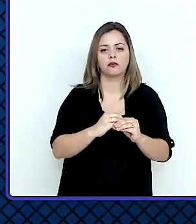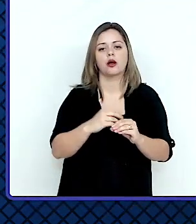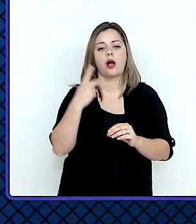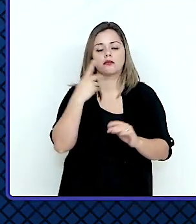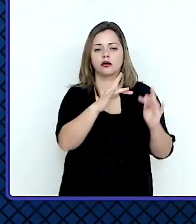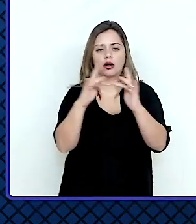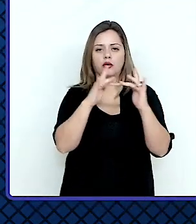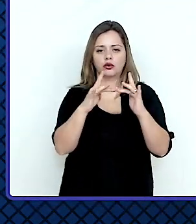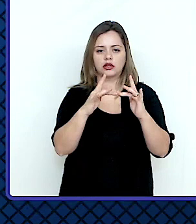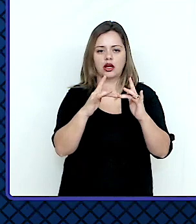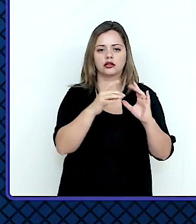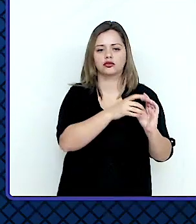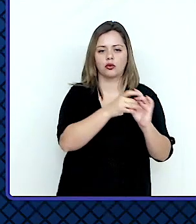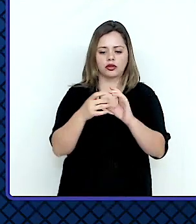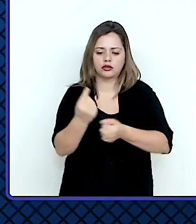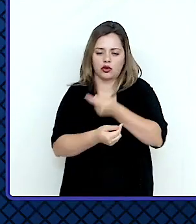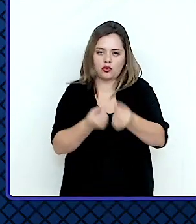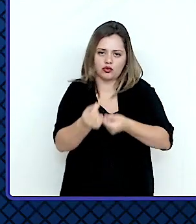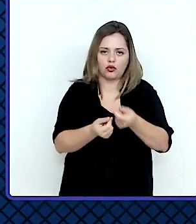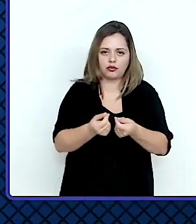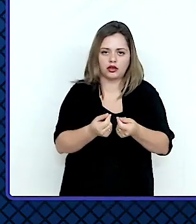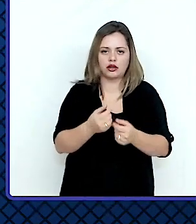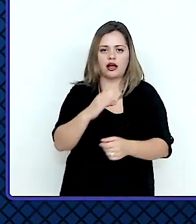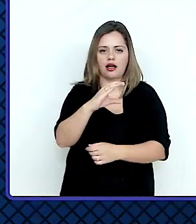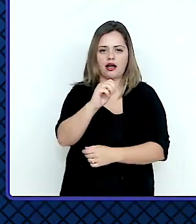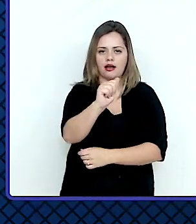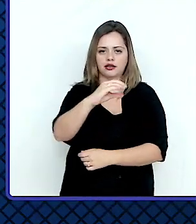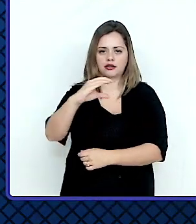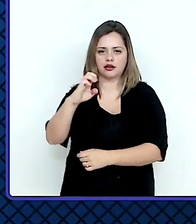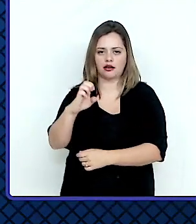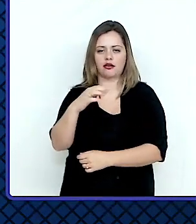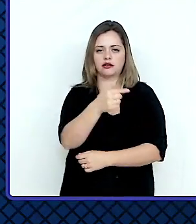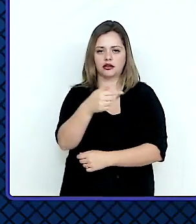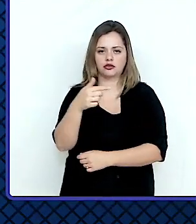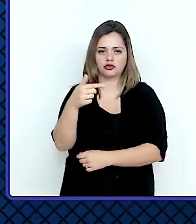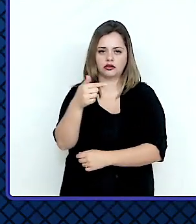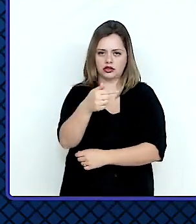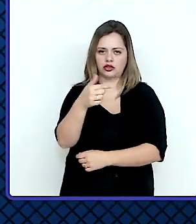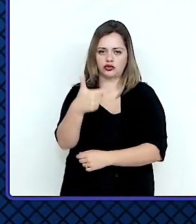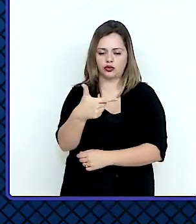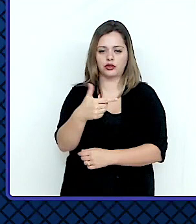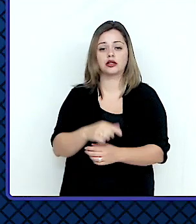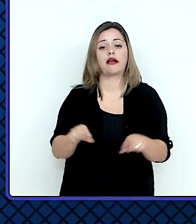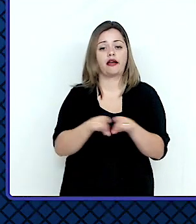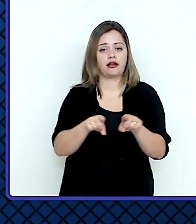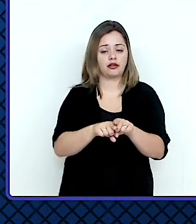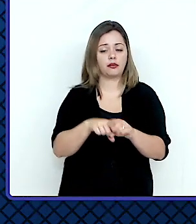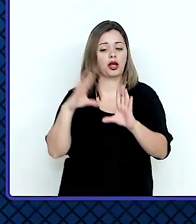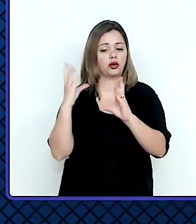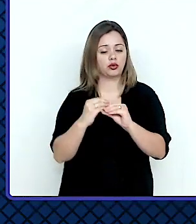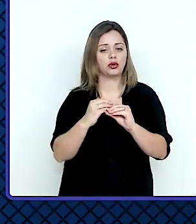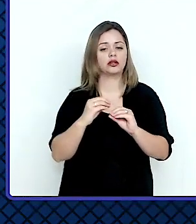Acordo de Complementação Econômica, o ACE-72, incluindo a atualização do regime de